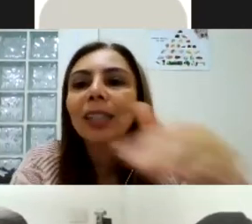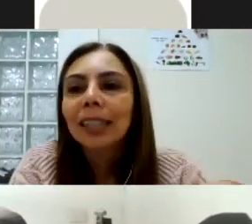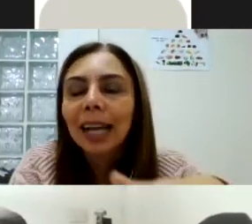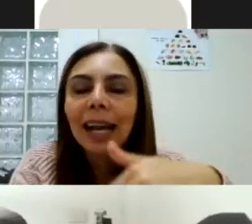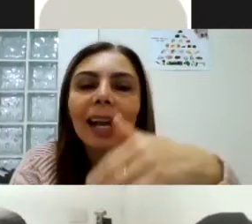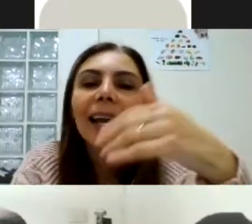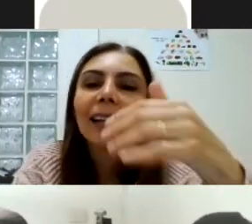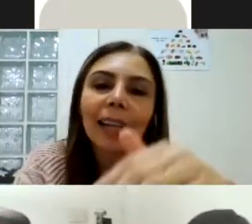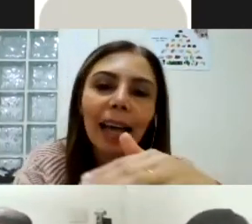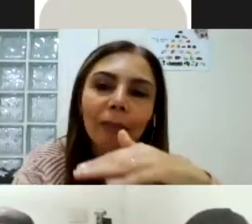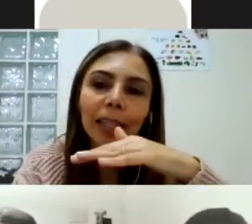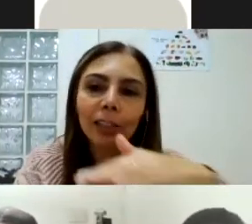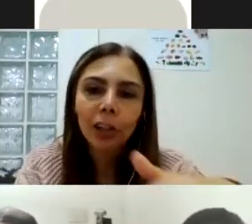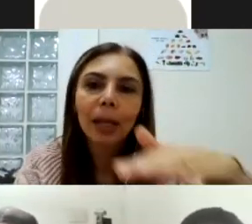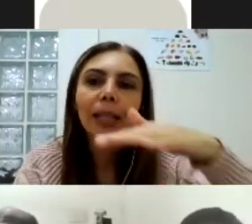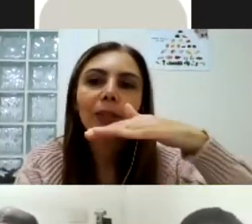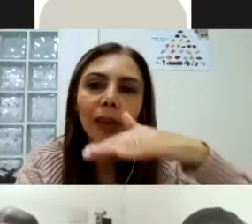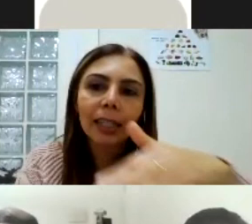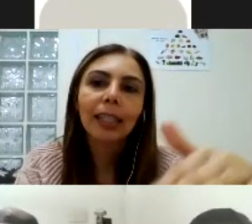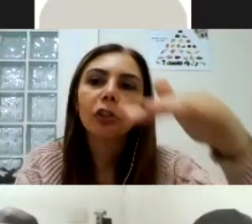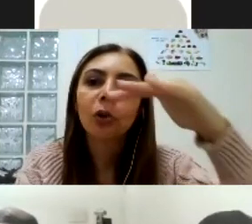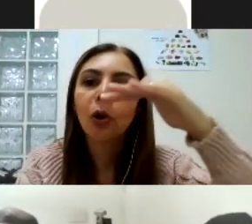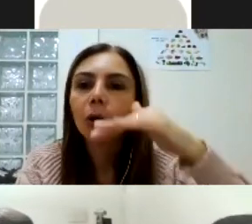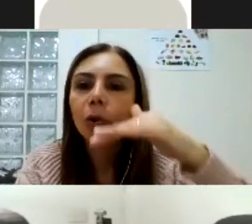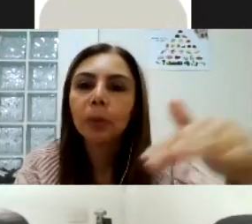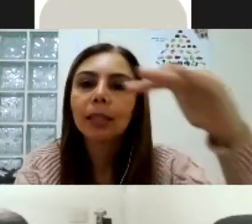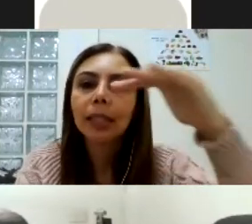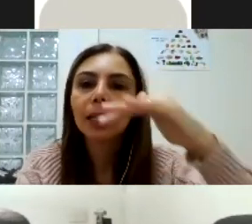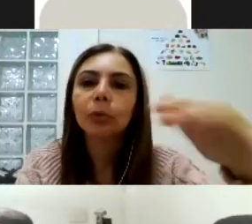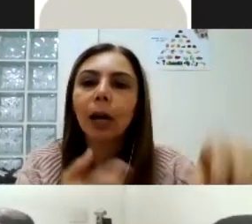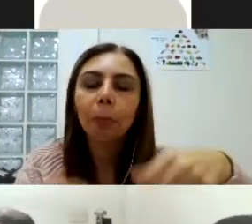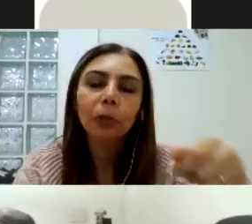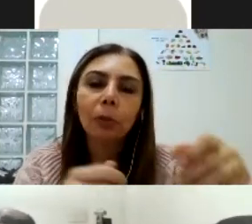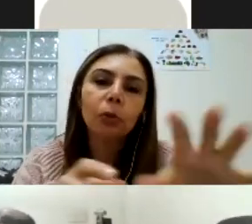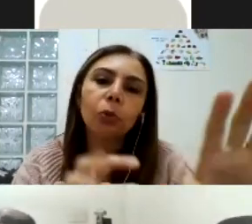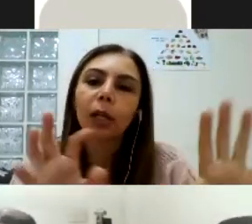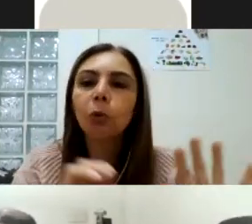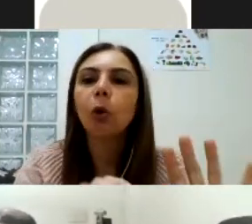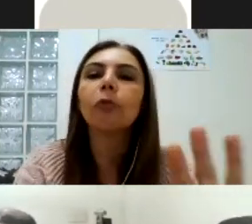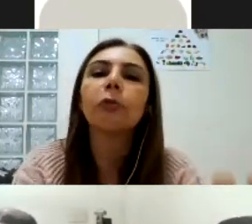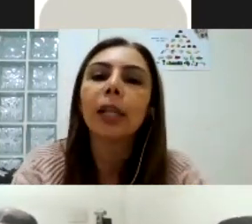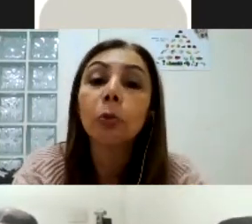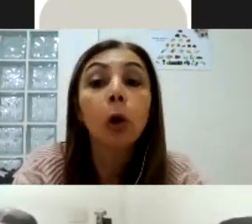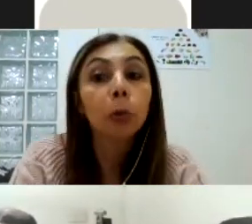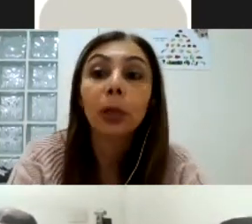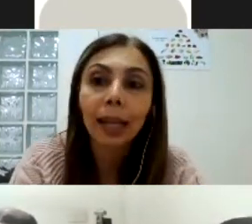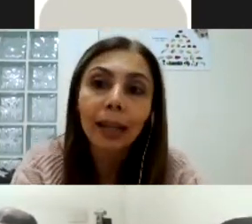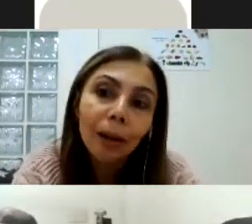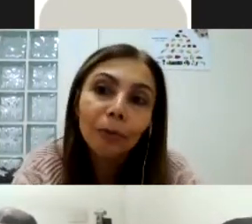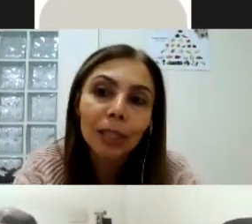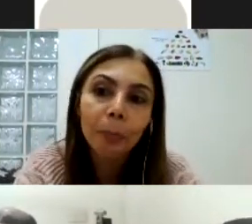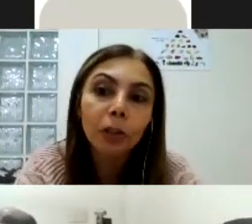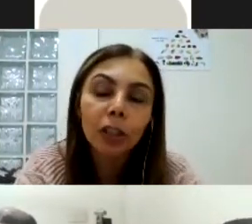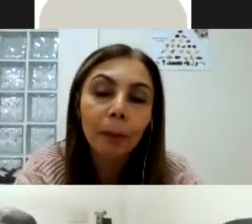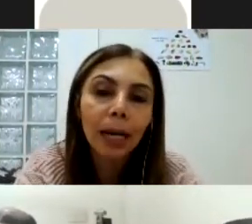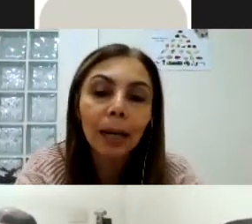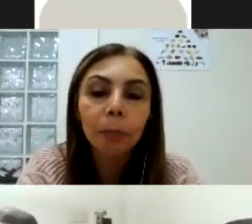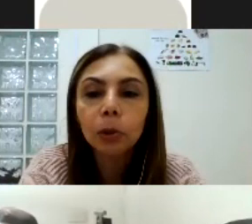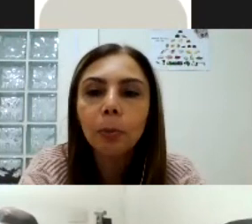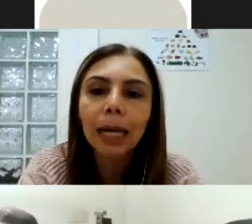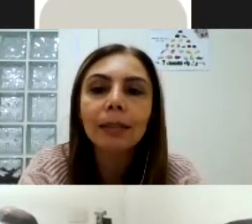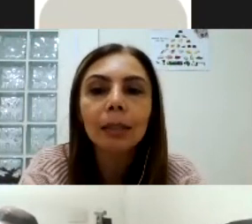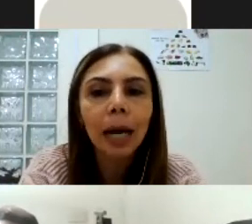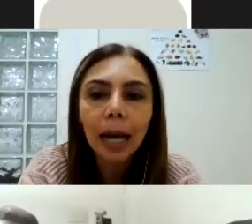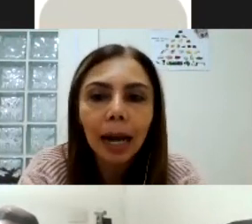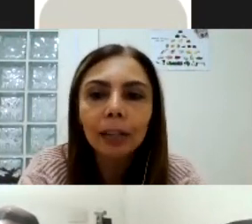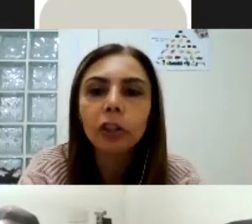Com, sei lá, farinha de amêndoas, farinha de coco, psyllium, tal, a pessoa mistura com ovo e faz o bolo. Por que não? Você pode trabalhar